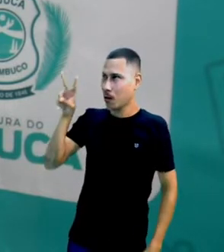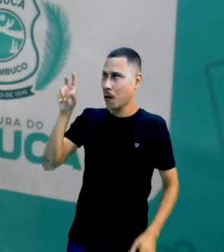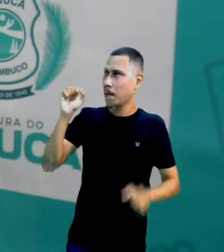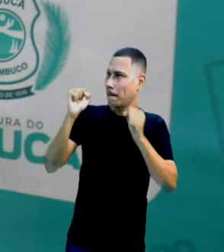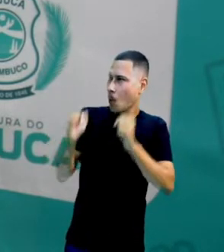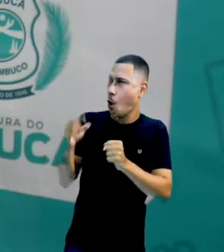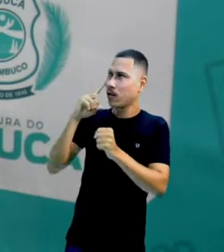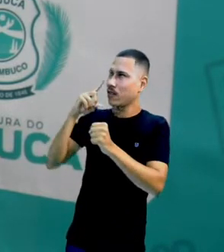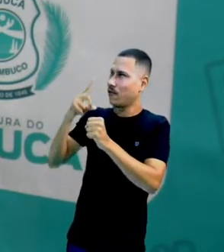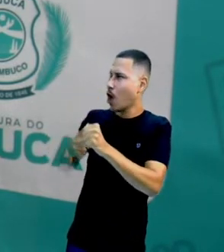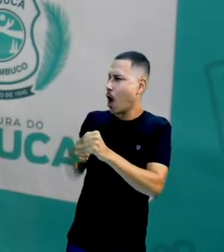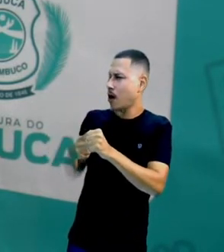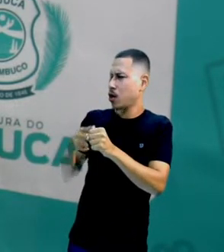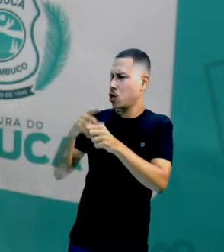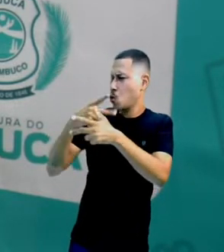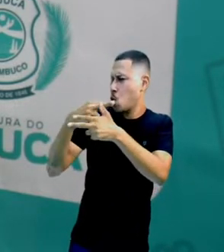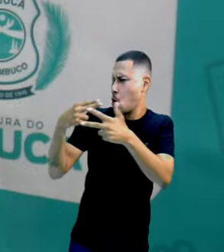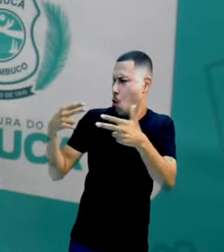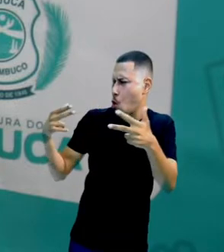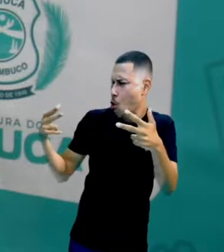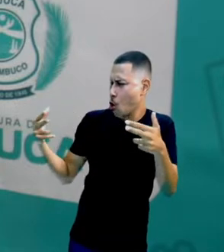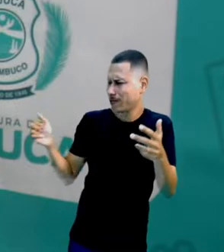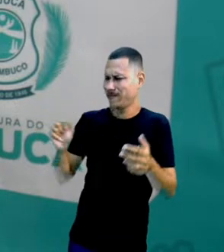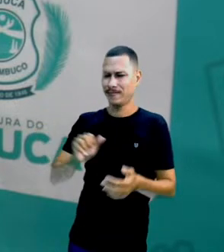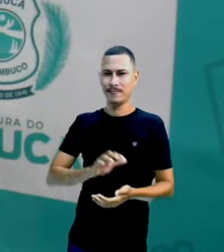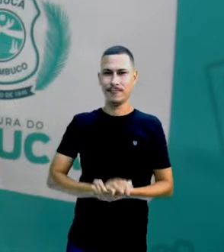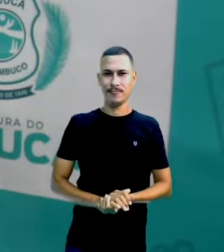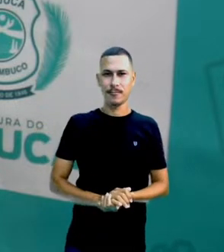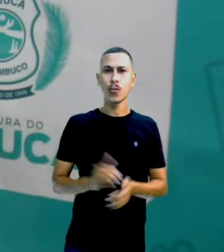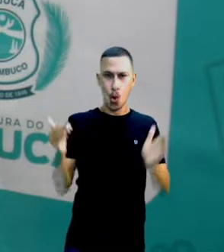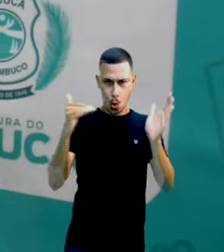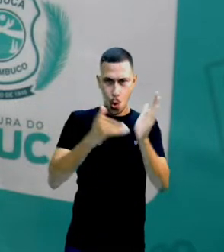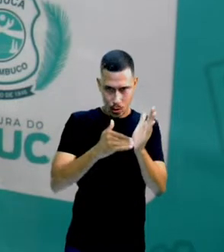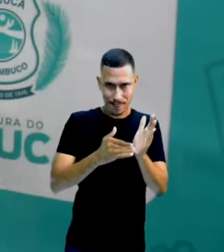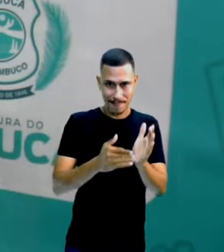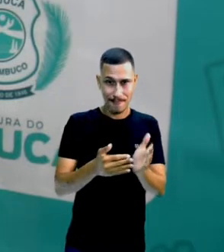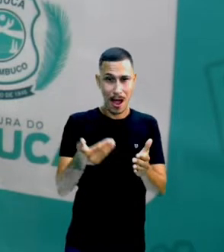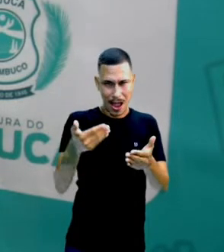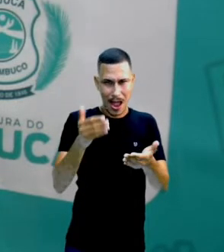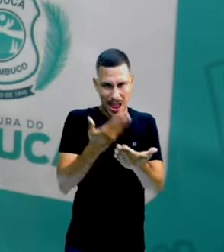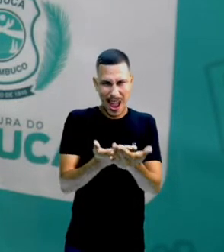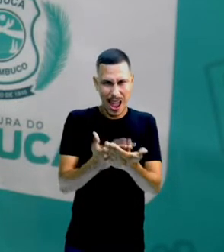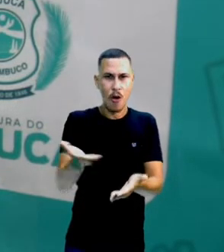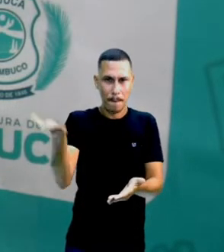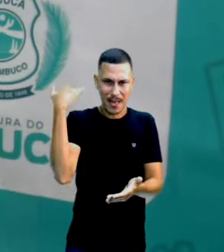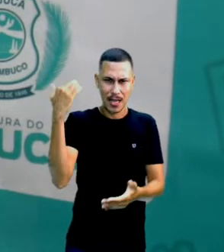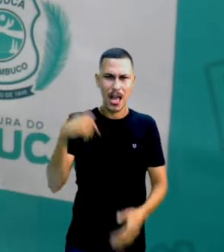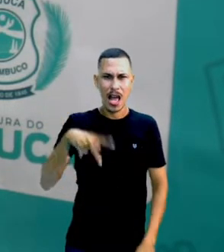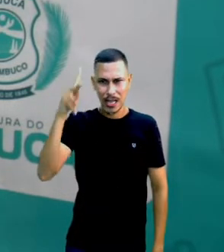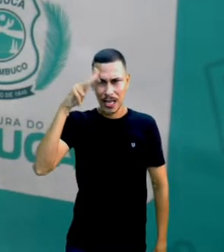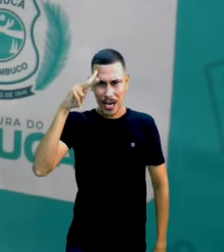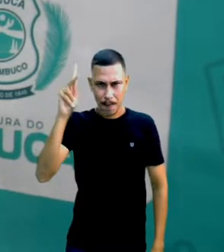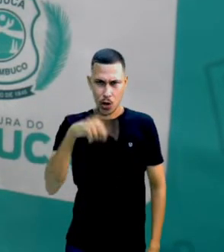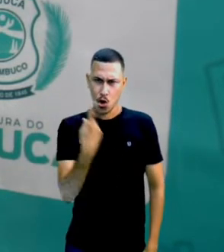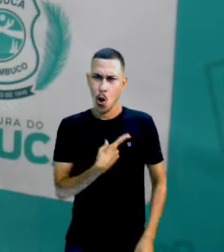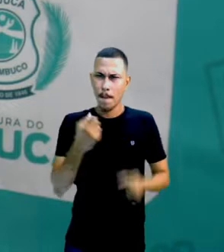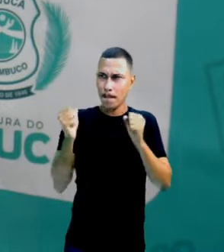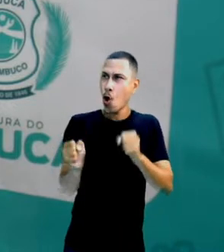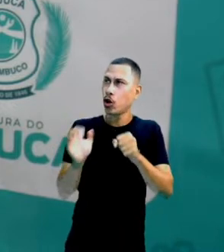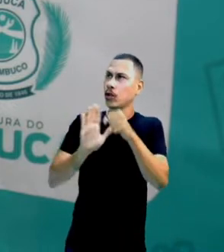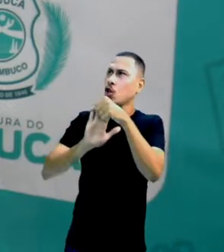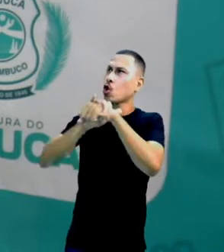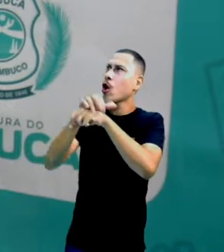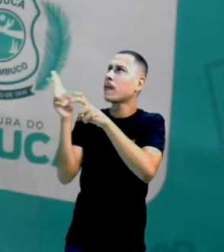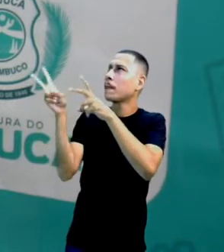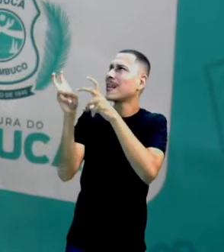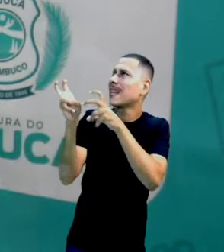podemos identificar várias coisas, sabia? Lembra da última aula? De dia, o que nós podemos ver? De noite, o que nós podemos